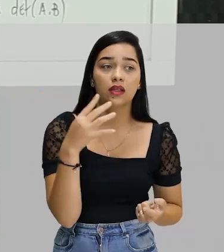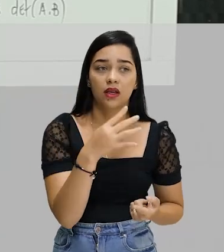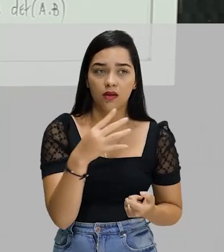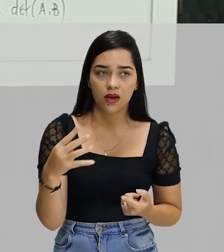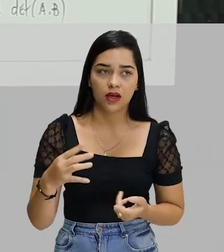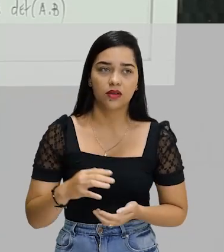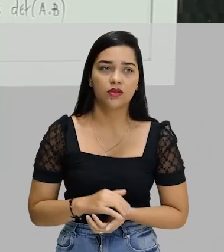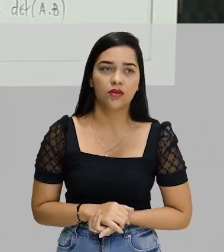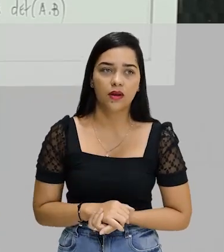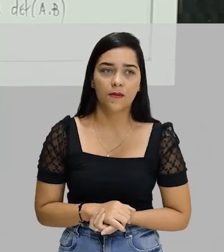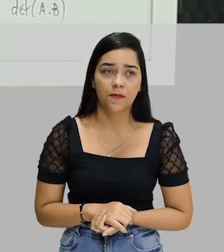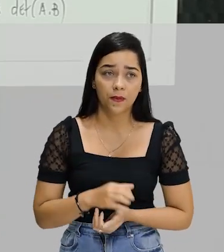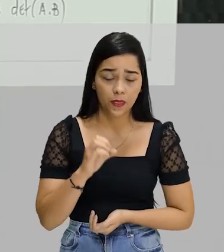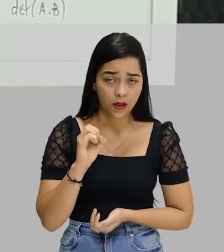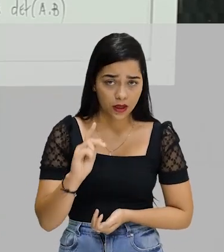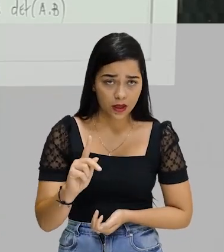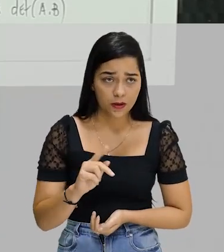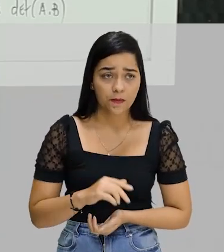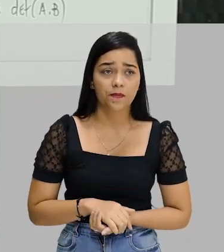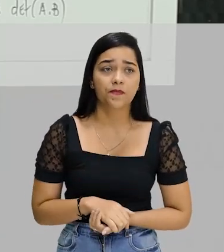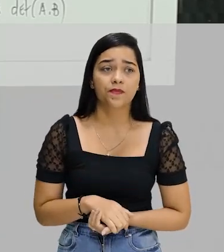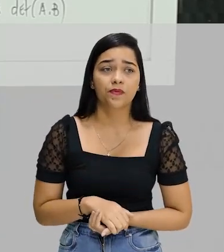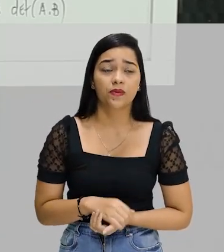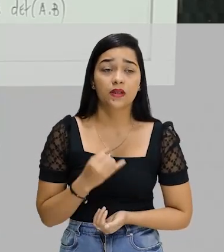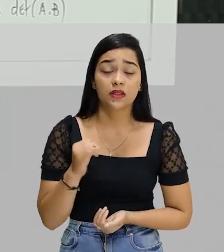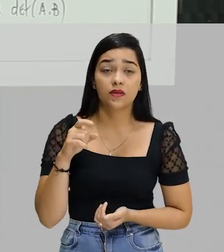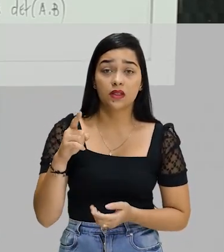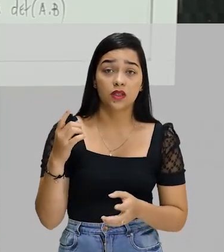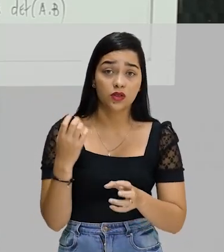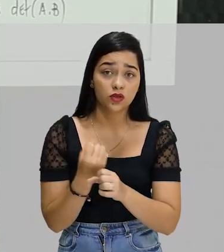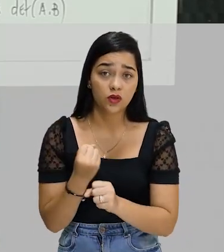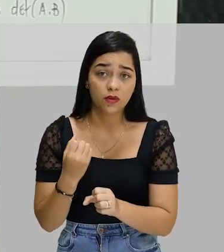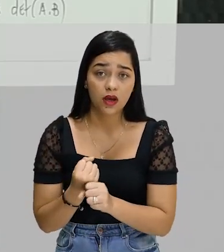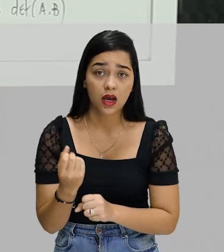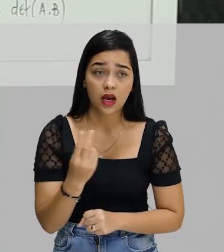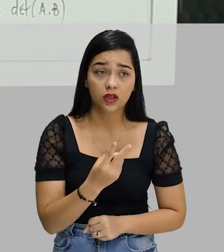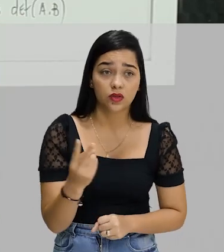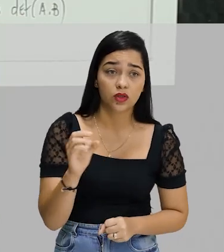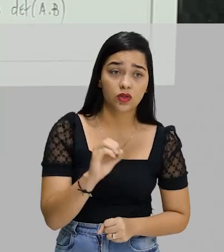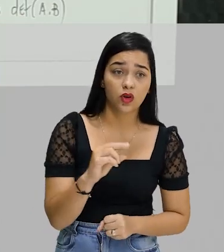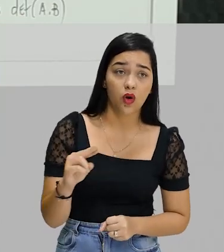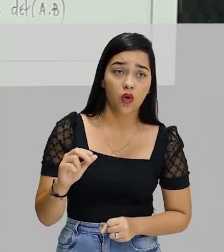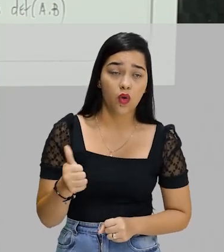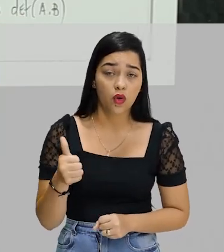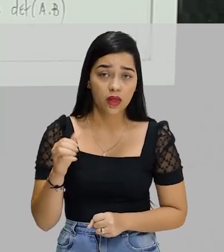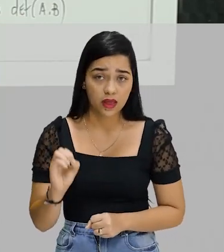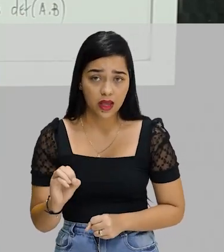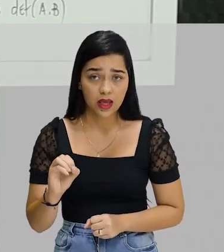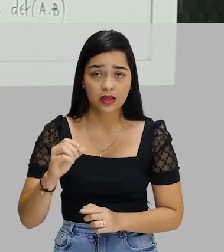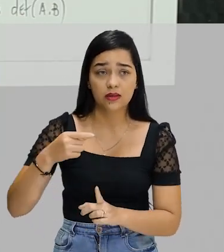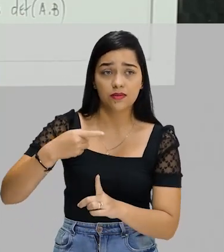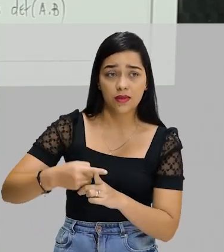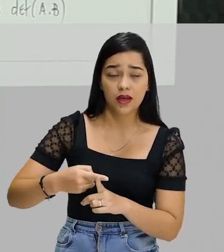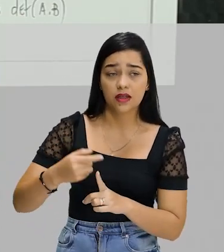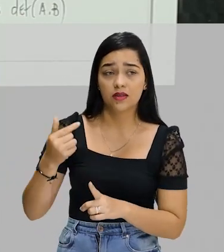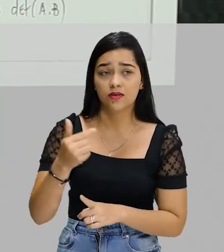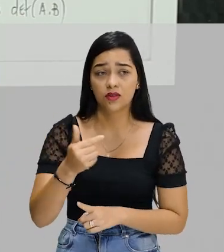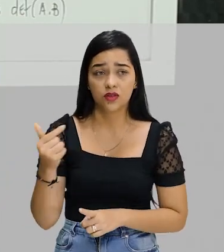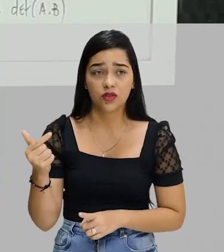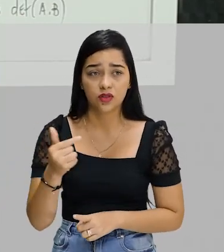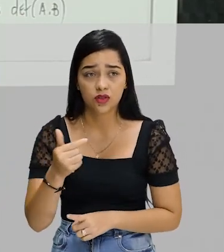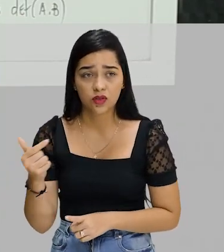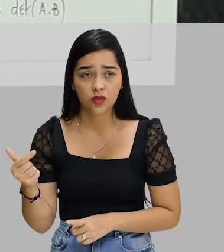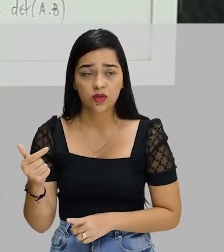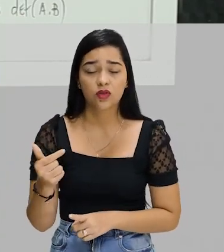44. Beleza? Se você somar aqui as duas, ou 10, mais, ou 22,